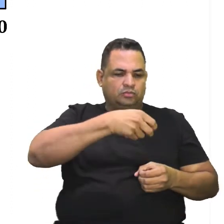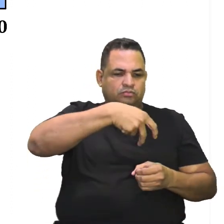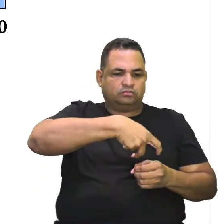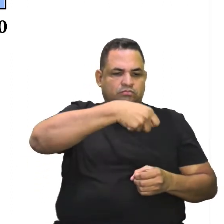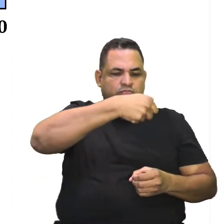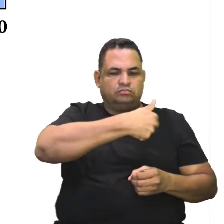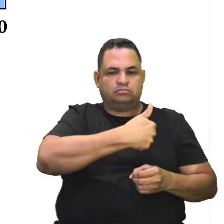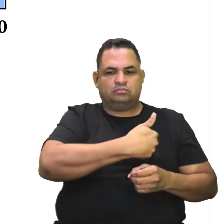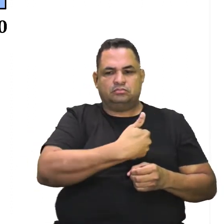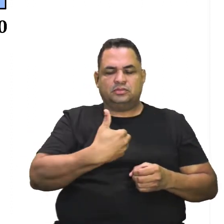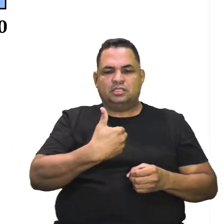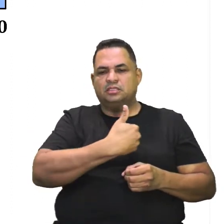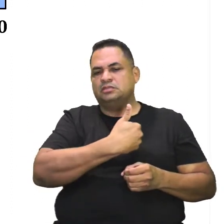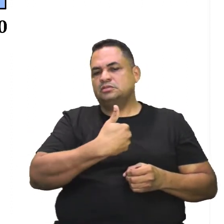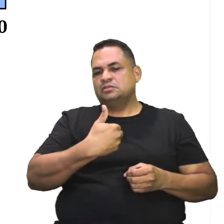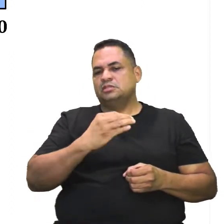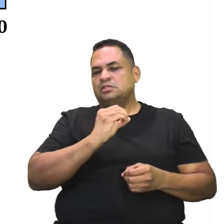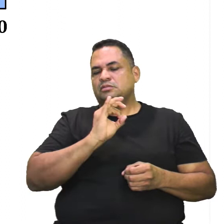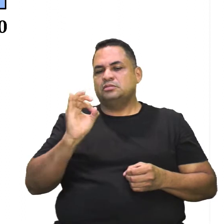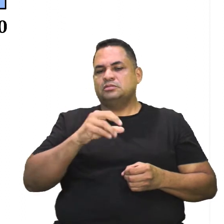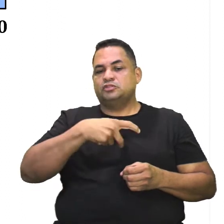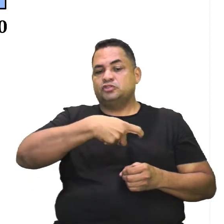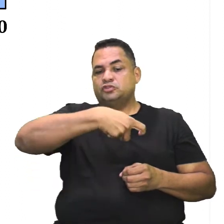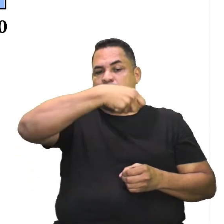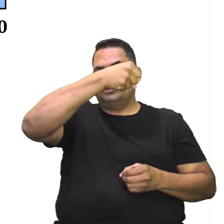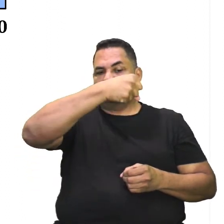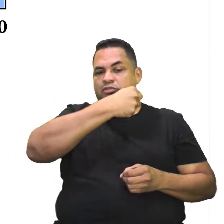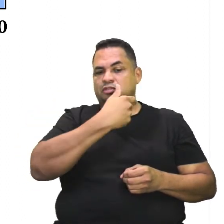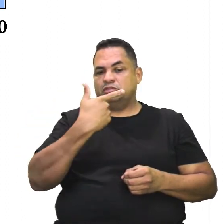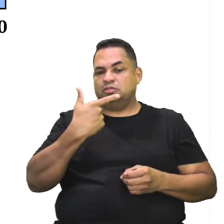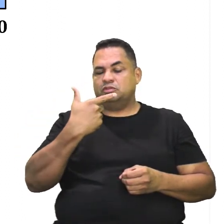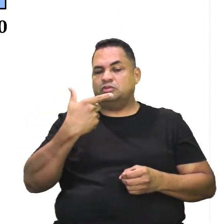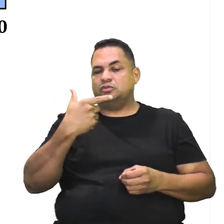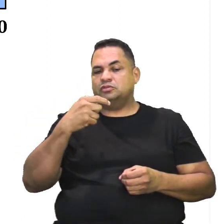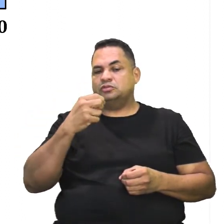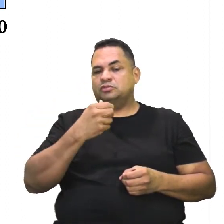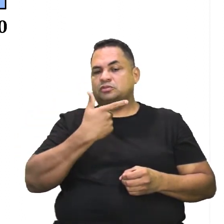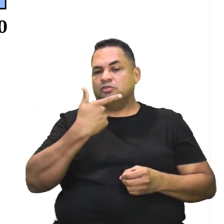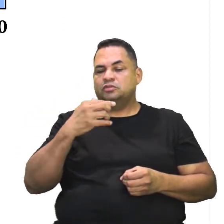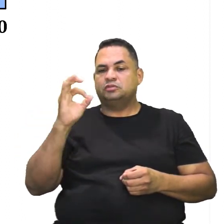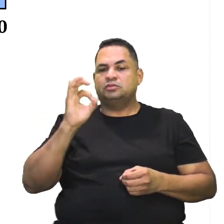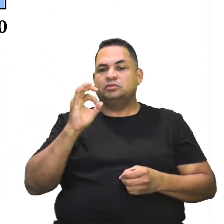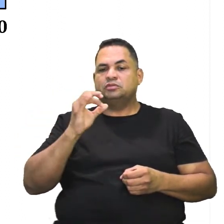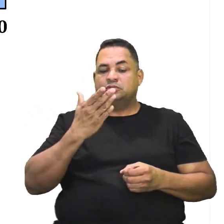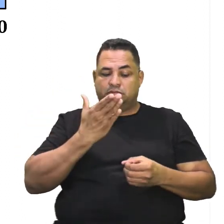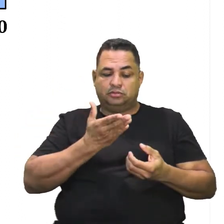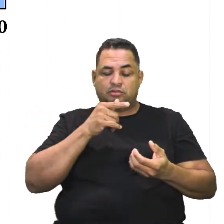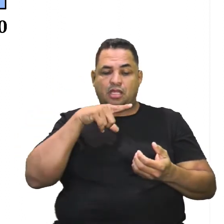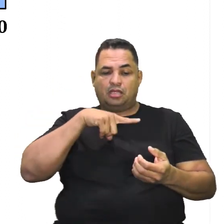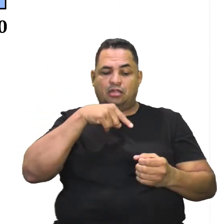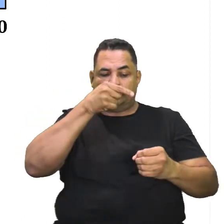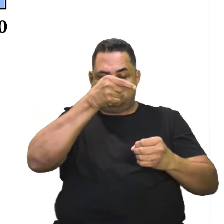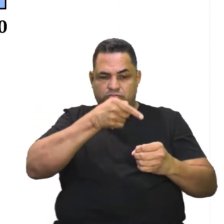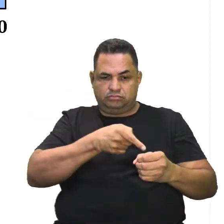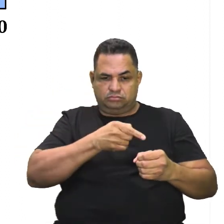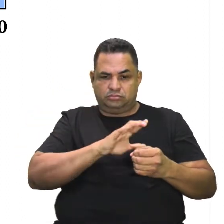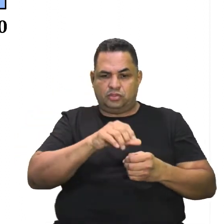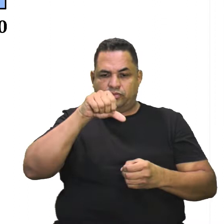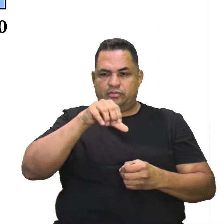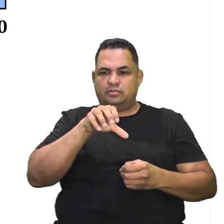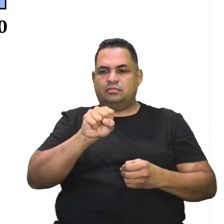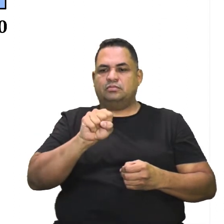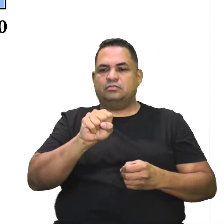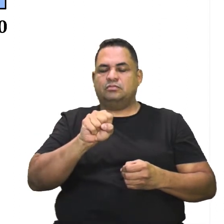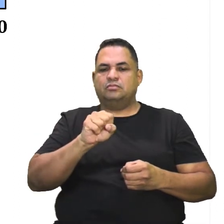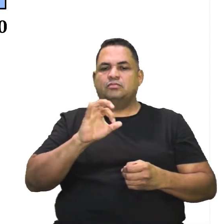do remédio e tirei 2%, ficou 98%, certo? Sim. Então, na próxima retirada, e